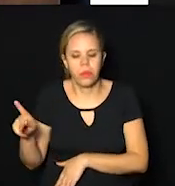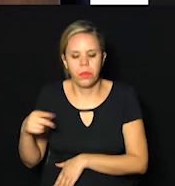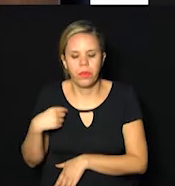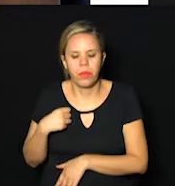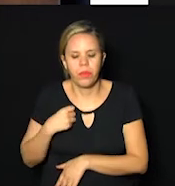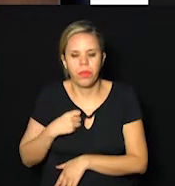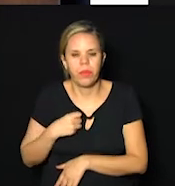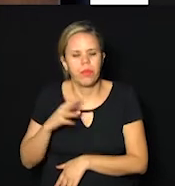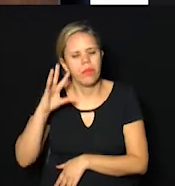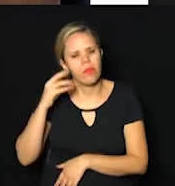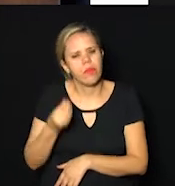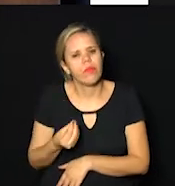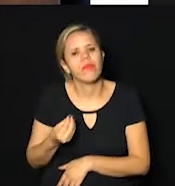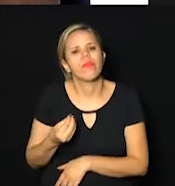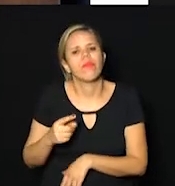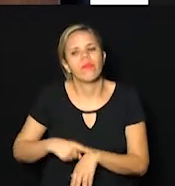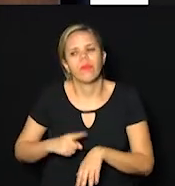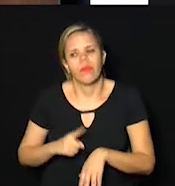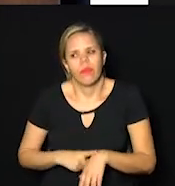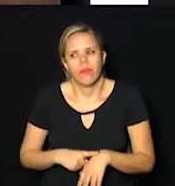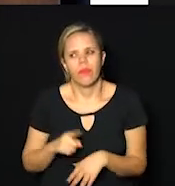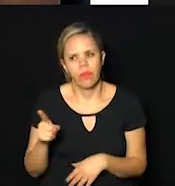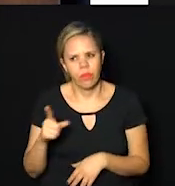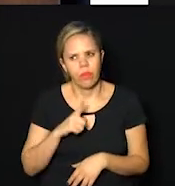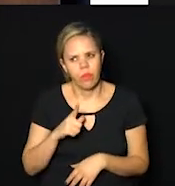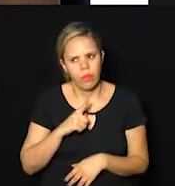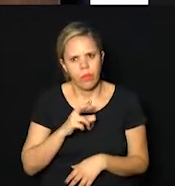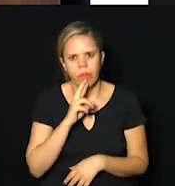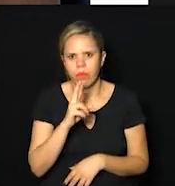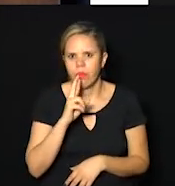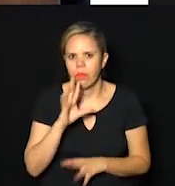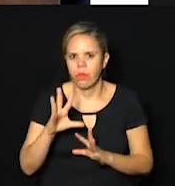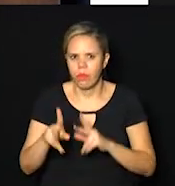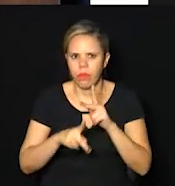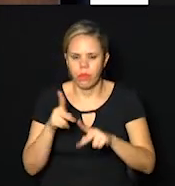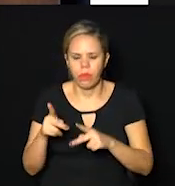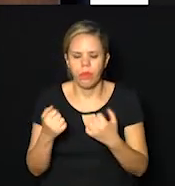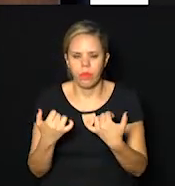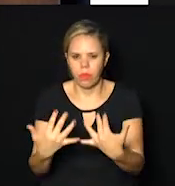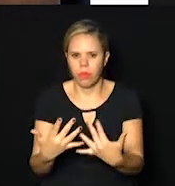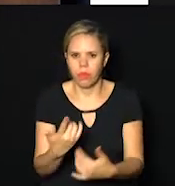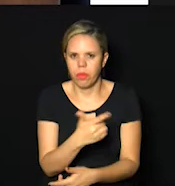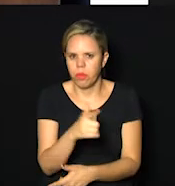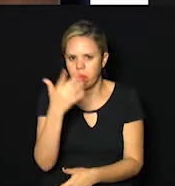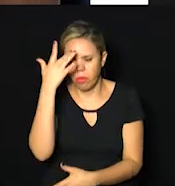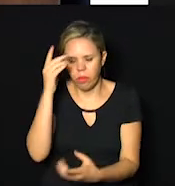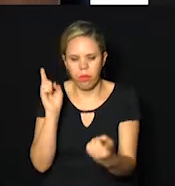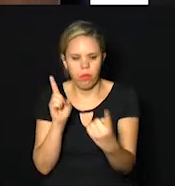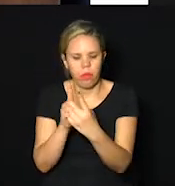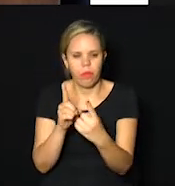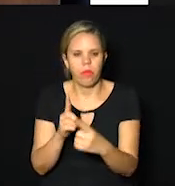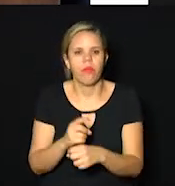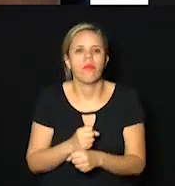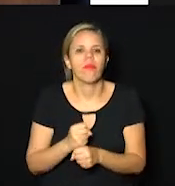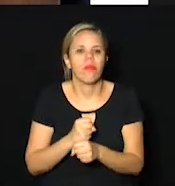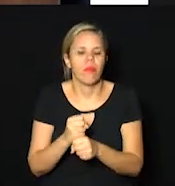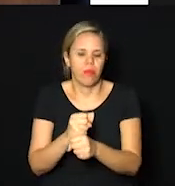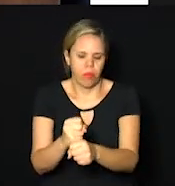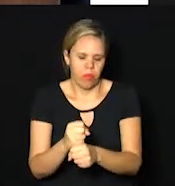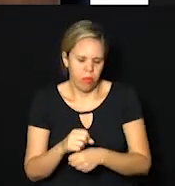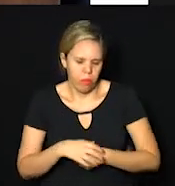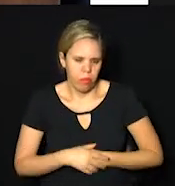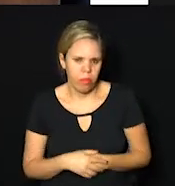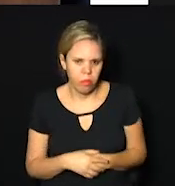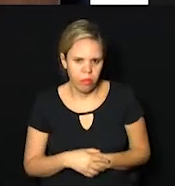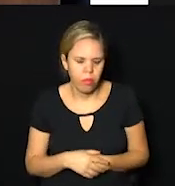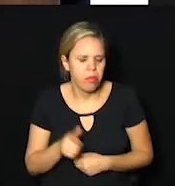ele compreendeu que, naquele momento, ele tinha que dar respostas a partes da população que não tinham sido atendidas nas últimas décadas. E